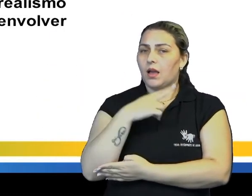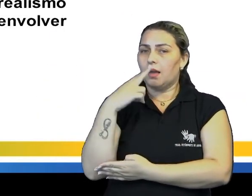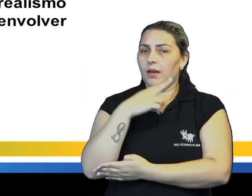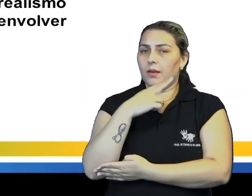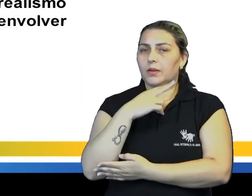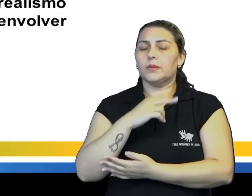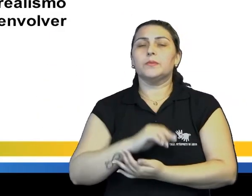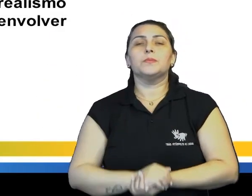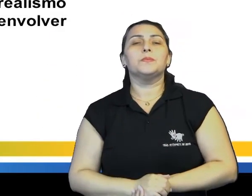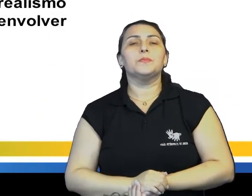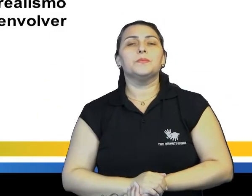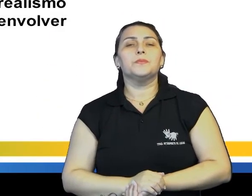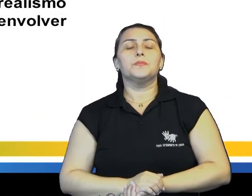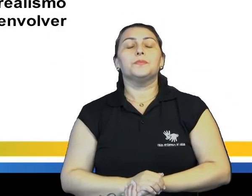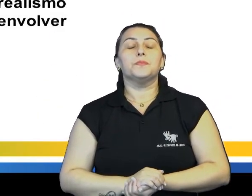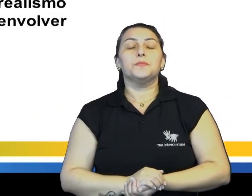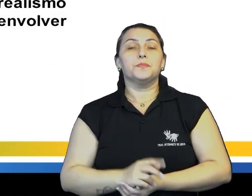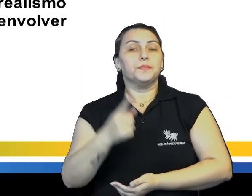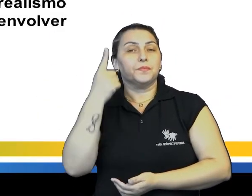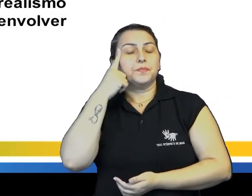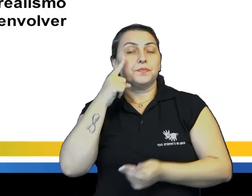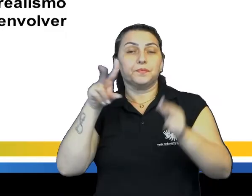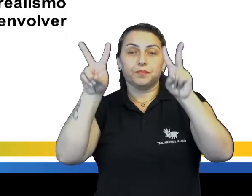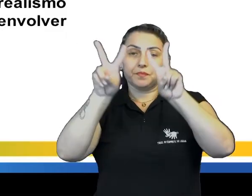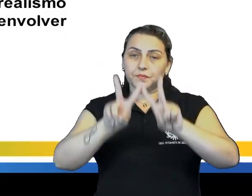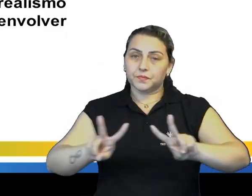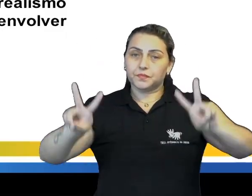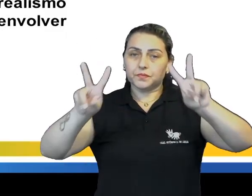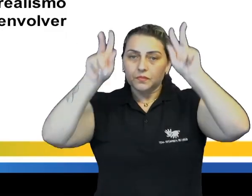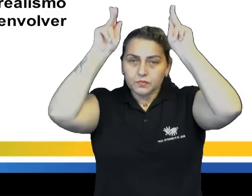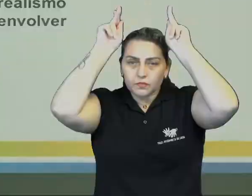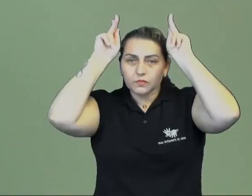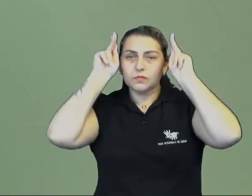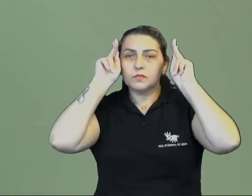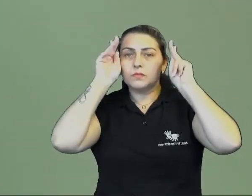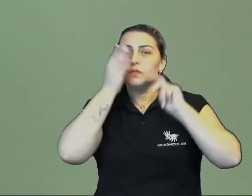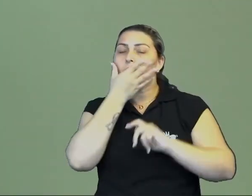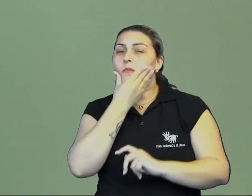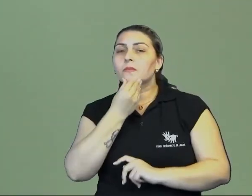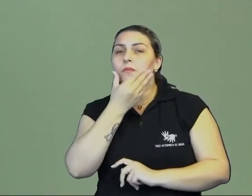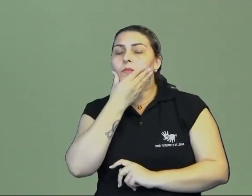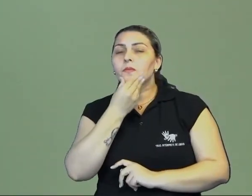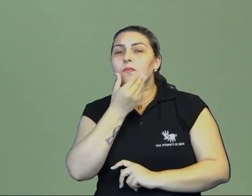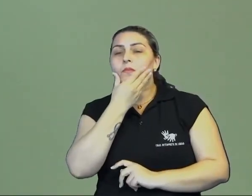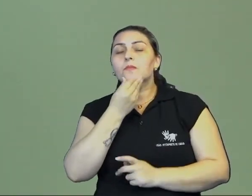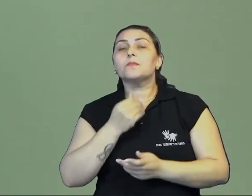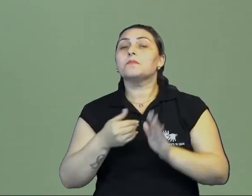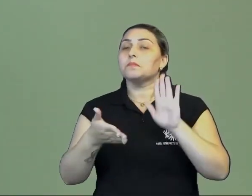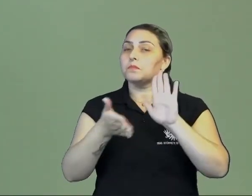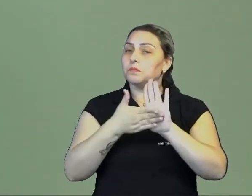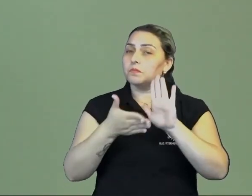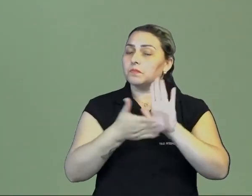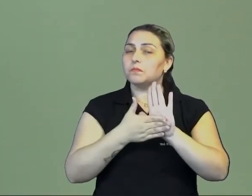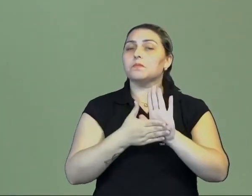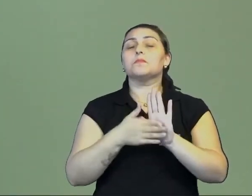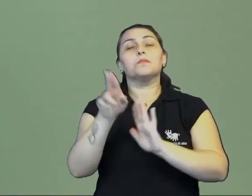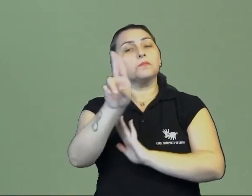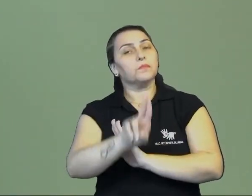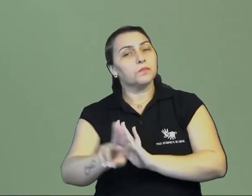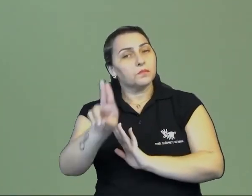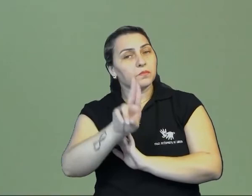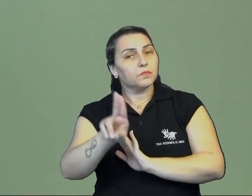Então, no caso da visão do príncipe, né, Maquiavel propõe que o príncipe